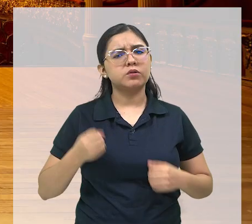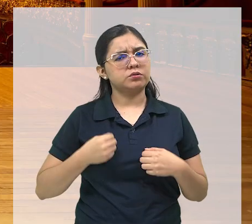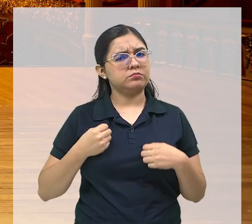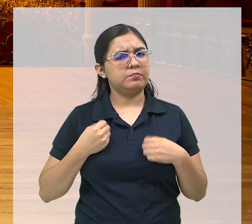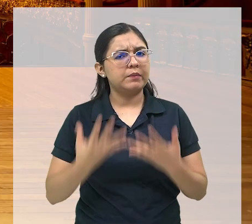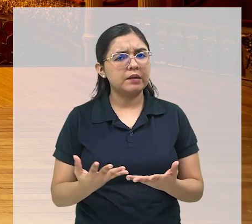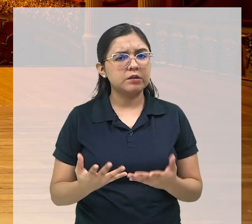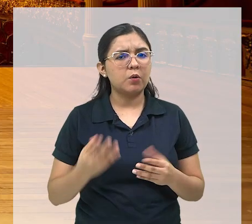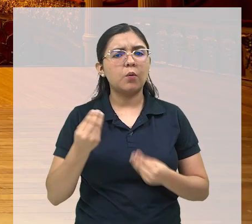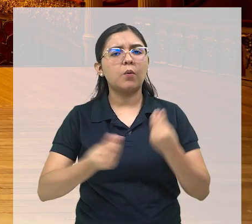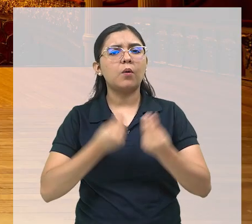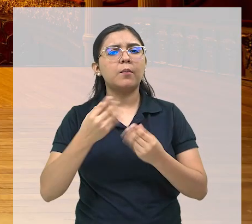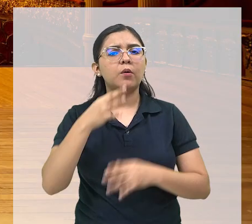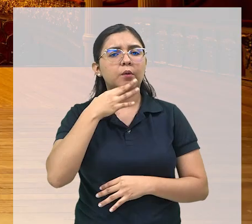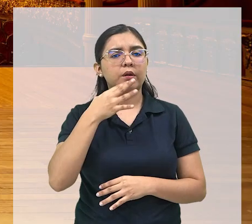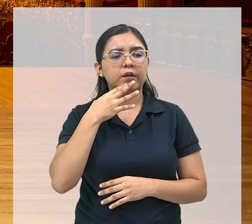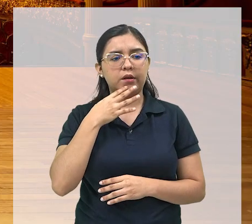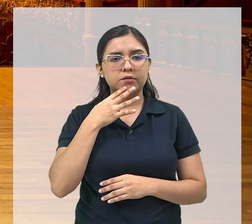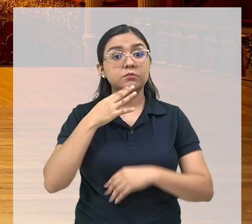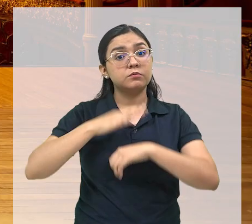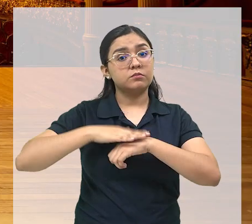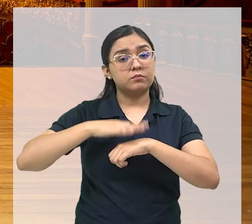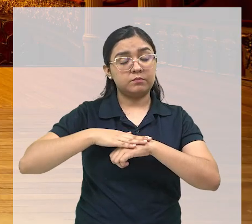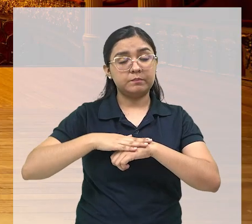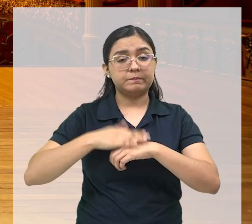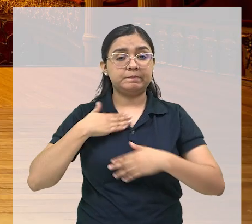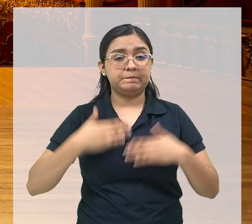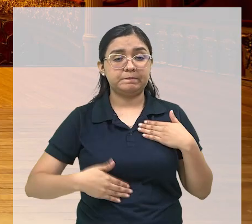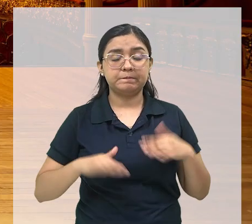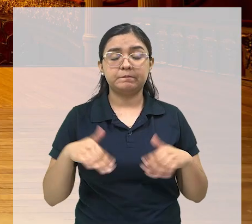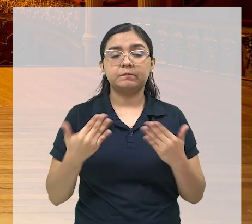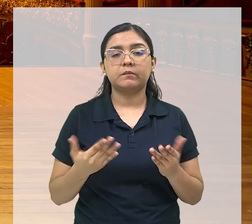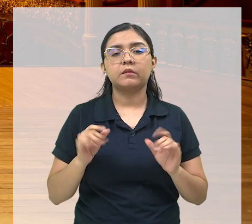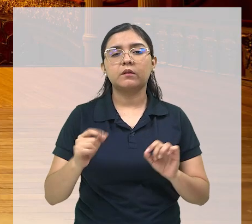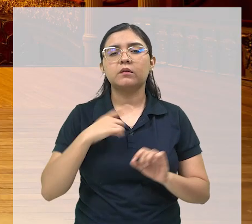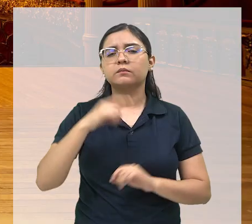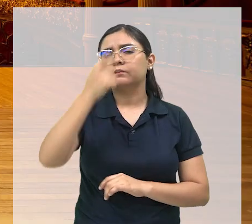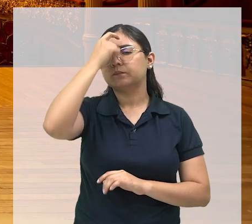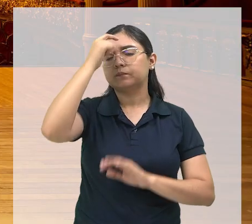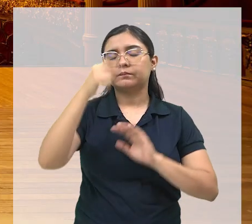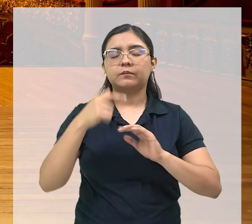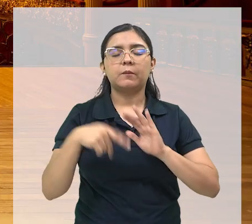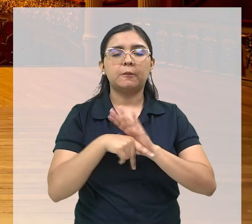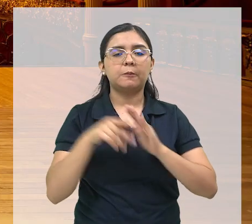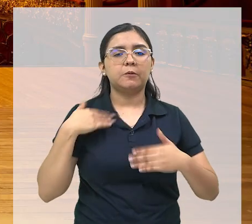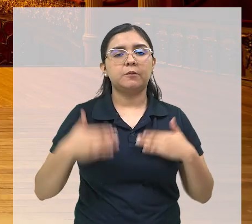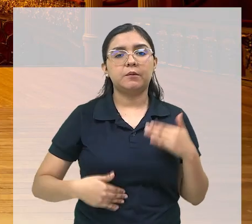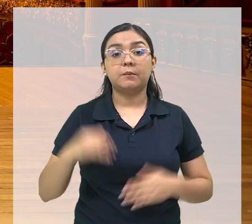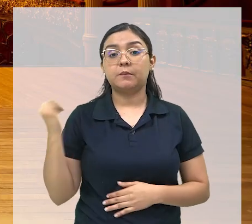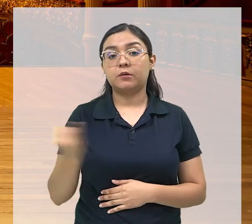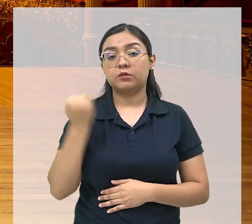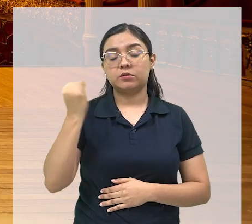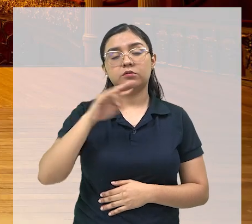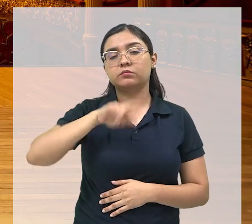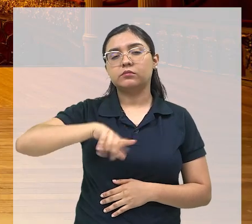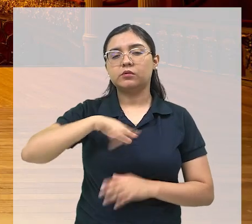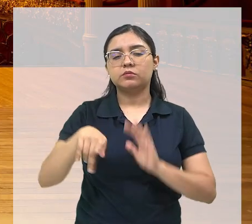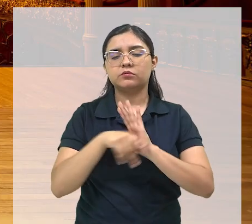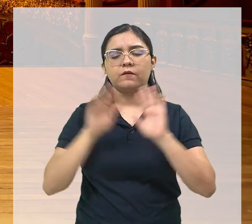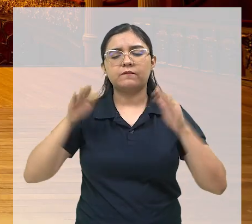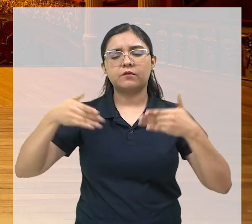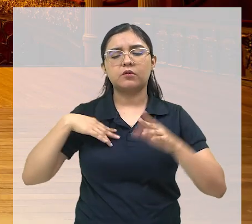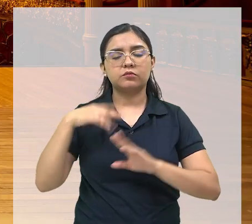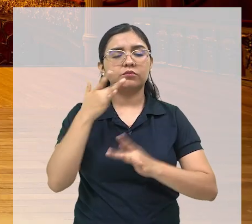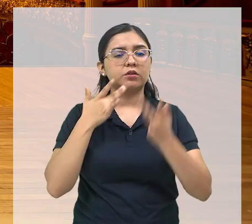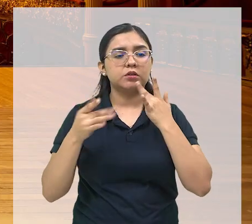sobre como eu conheço o meu corpo. Então, quando a gente fala de consciência corporal, ela é importante não só no teatro,